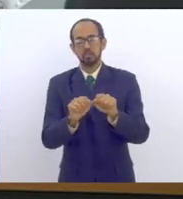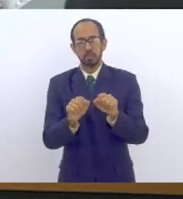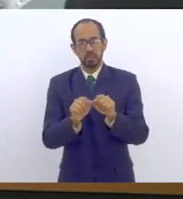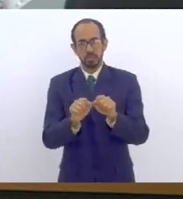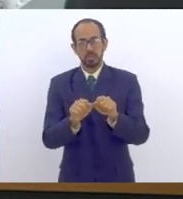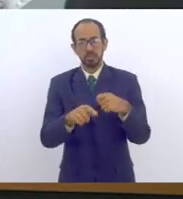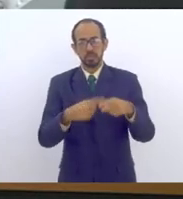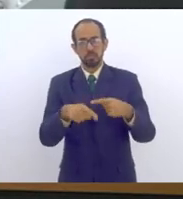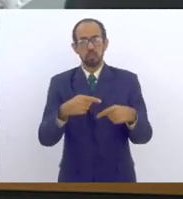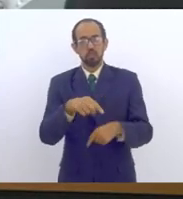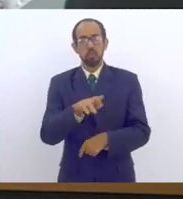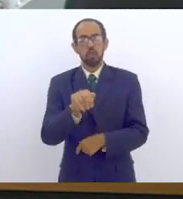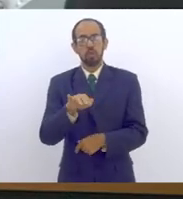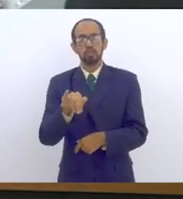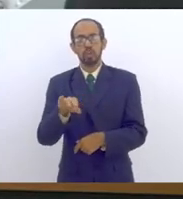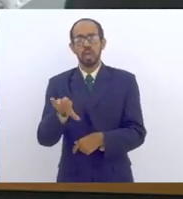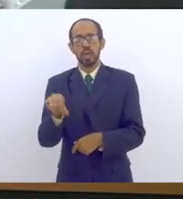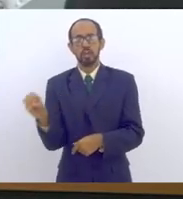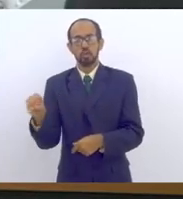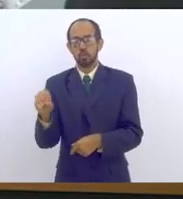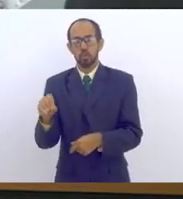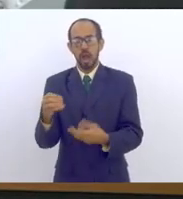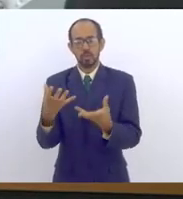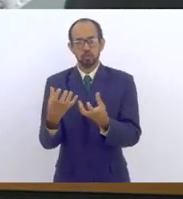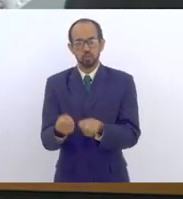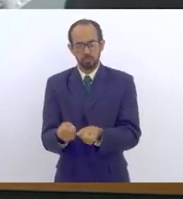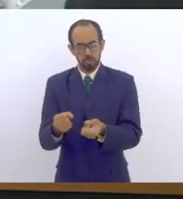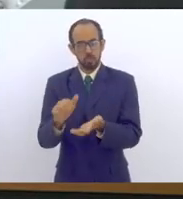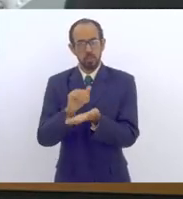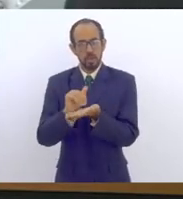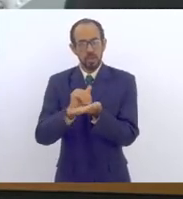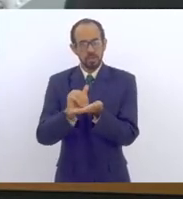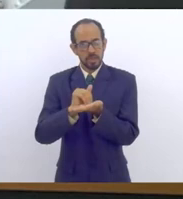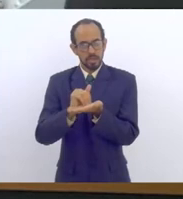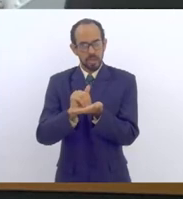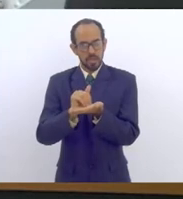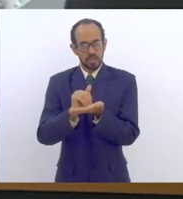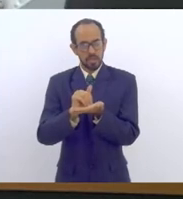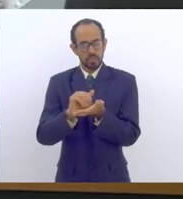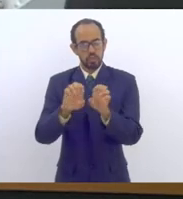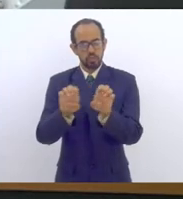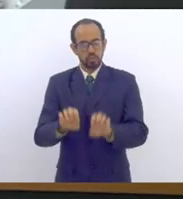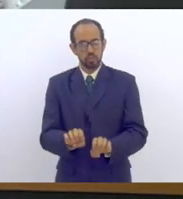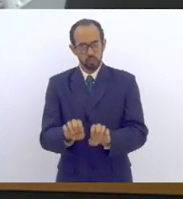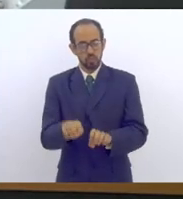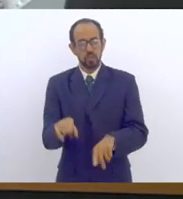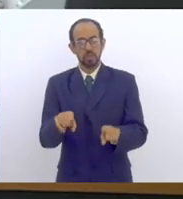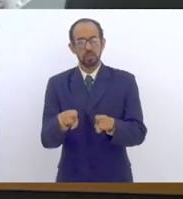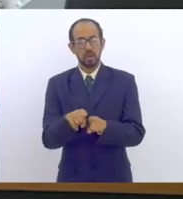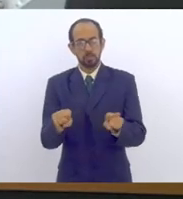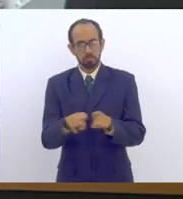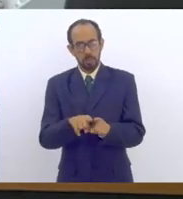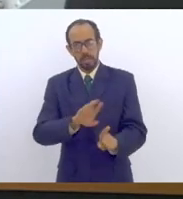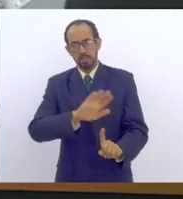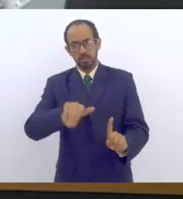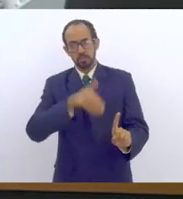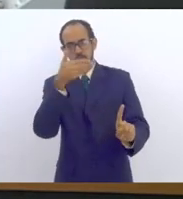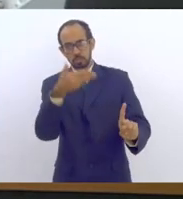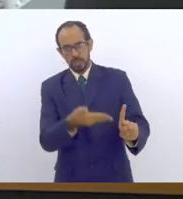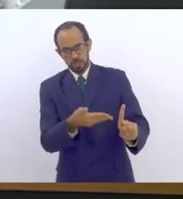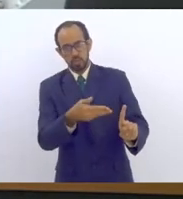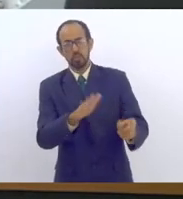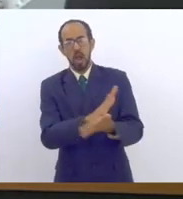que Rogério Brandi a secretaria de infraestrutura também na Secretaria de infraestrutura a gente tá homenageando alguns